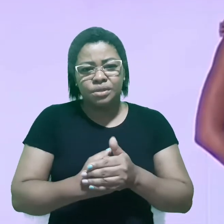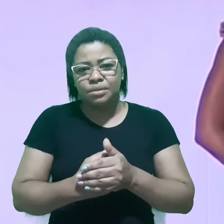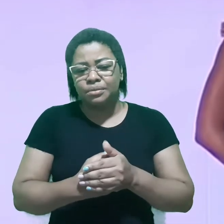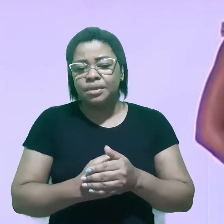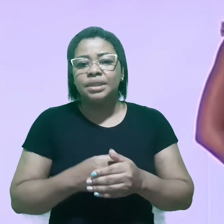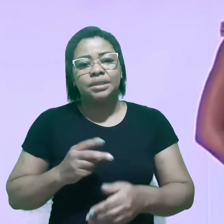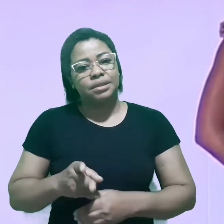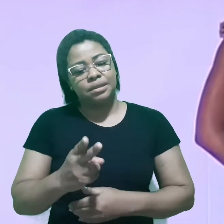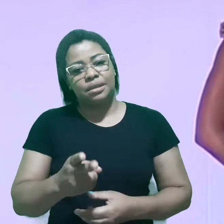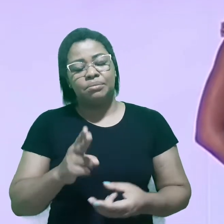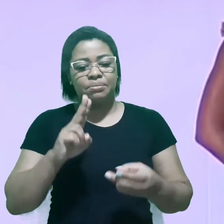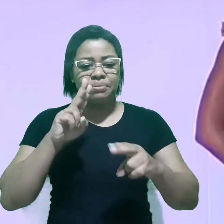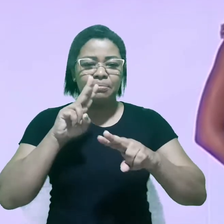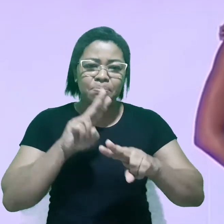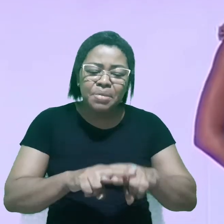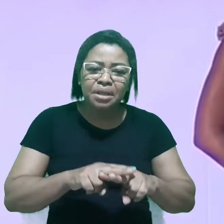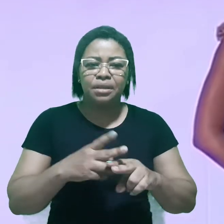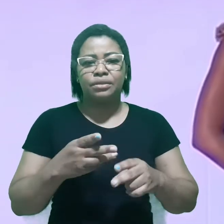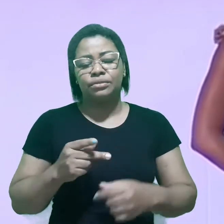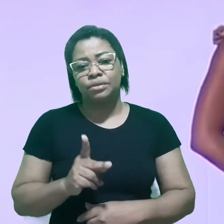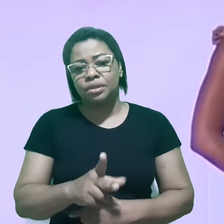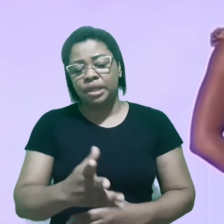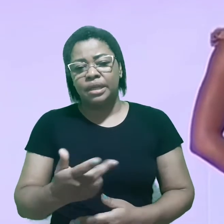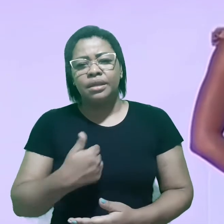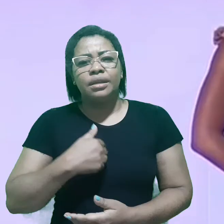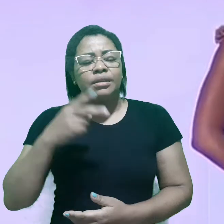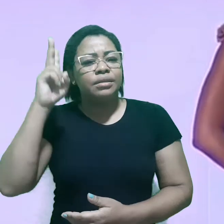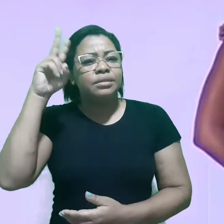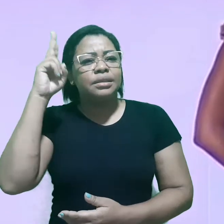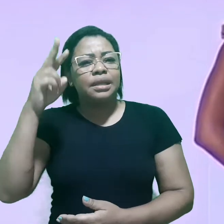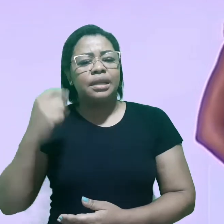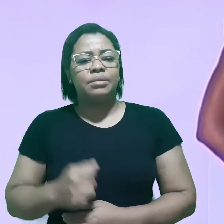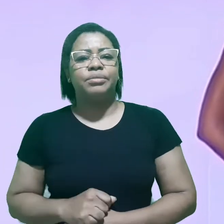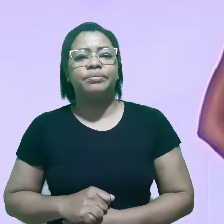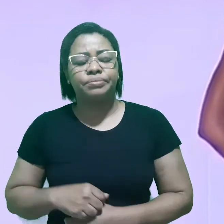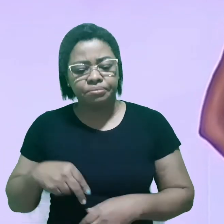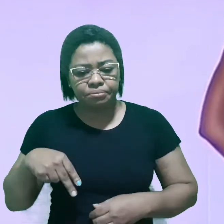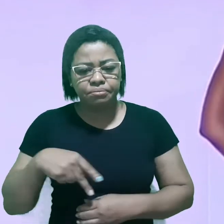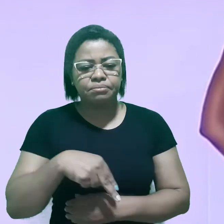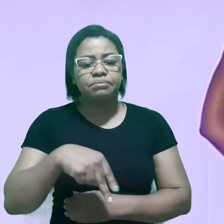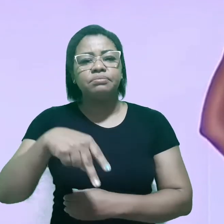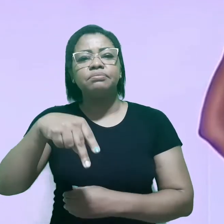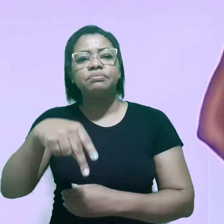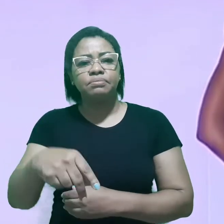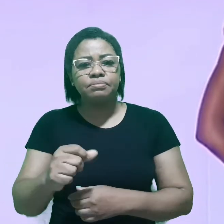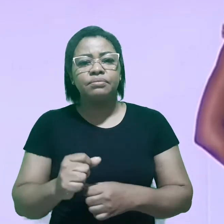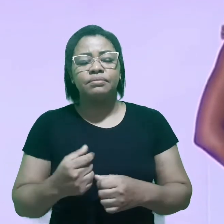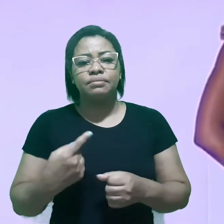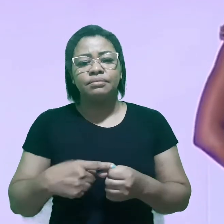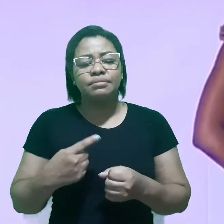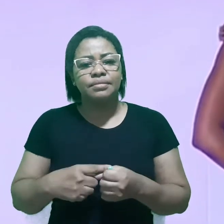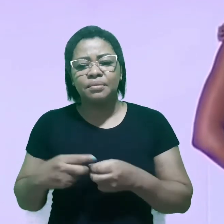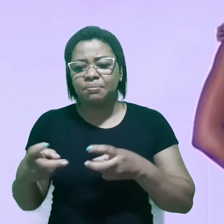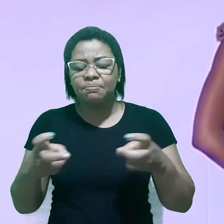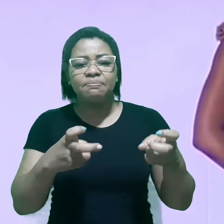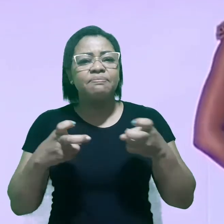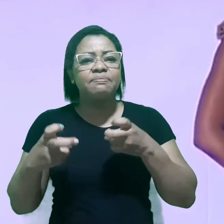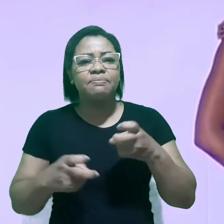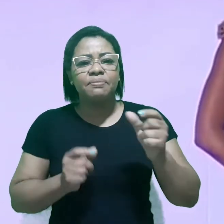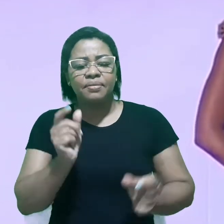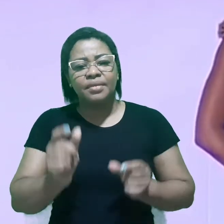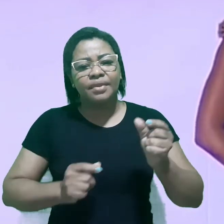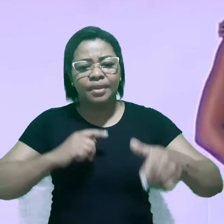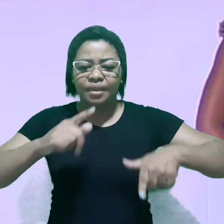primeiro dia em Guadalajara, vendo as pessoas indo trabalhar, enrolando tortilhas no mercado, fumando,